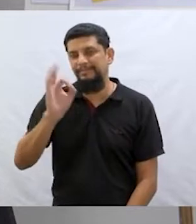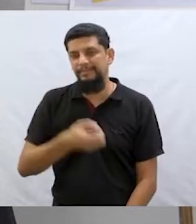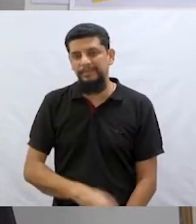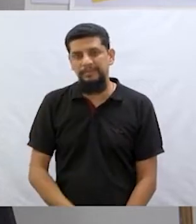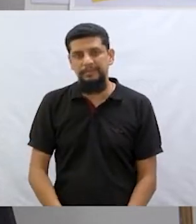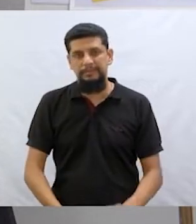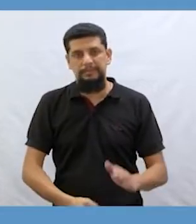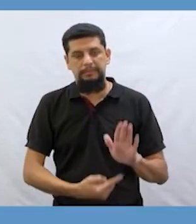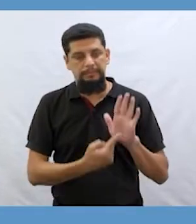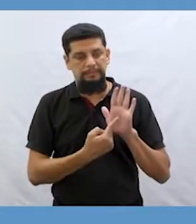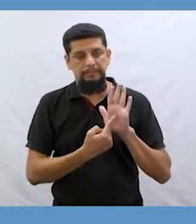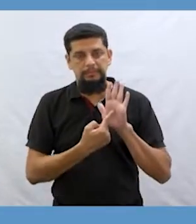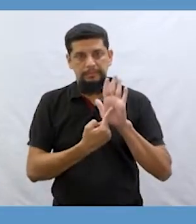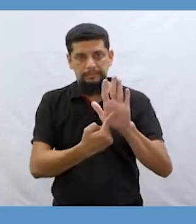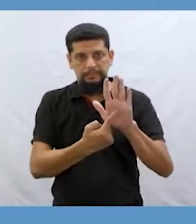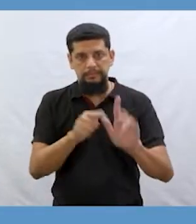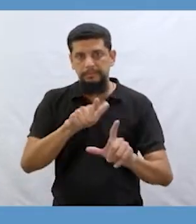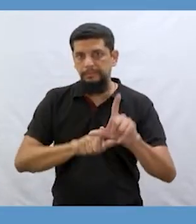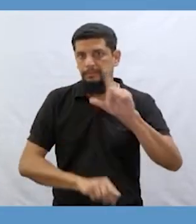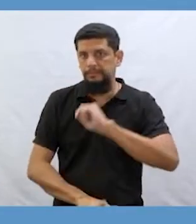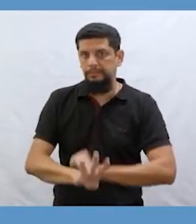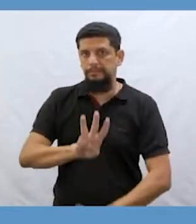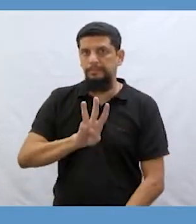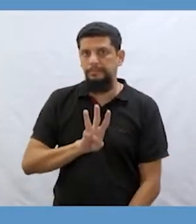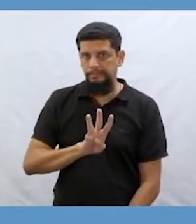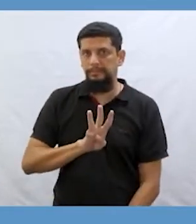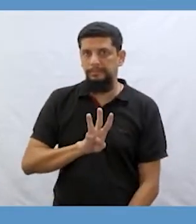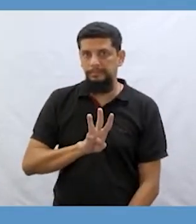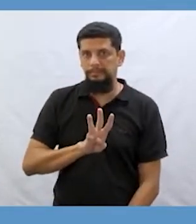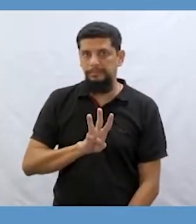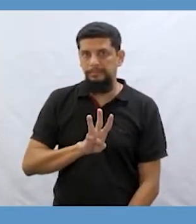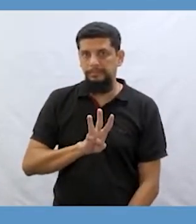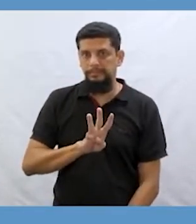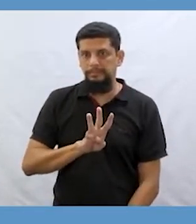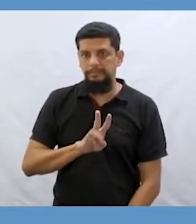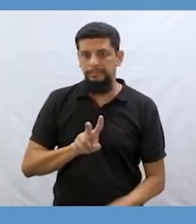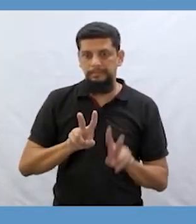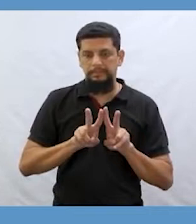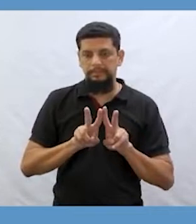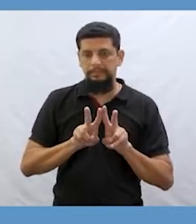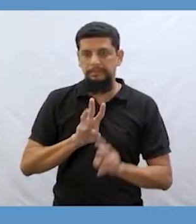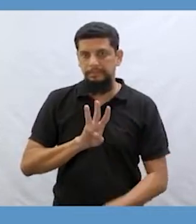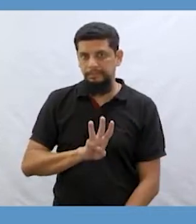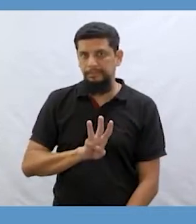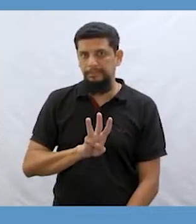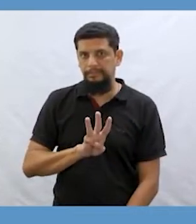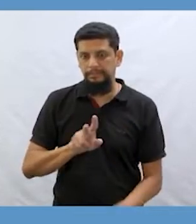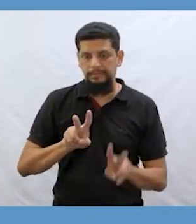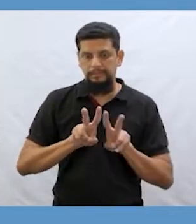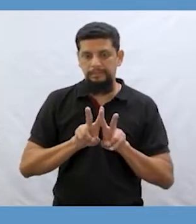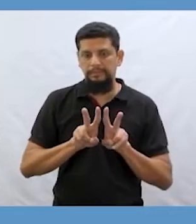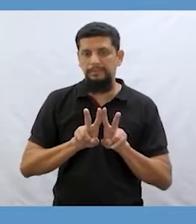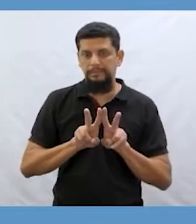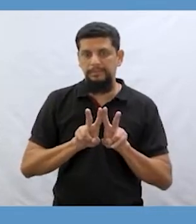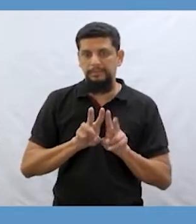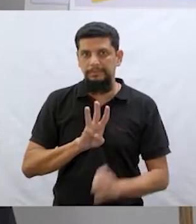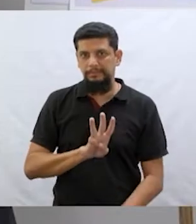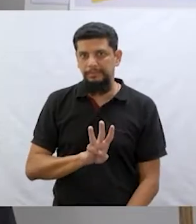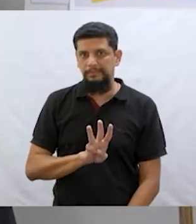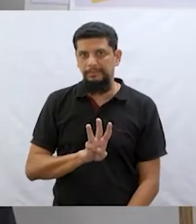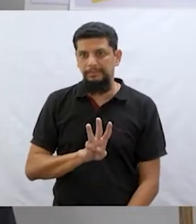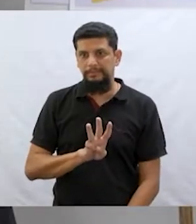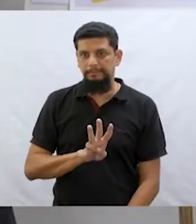bem, tá aparecendo lá na sua tela a resposta. É a letra W. Nossa, que nome difícil, né?